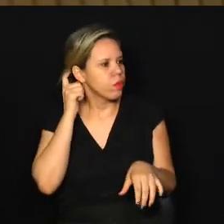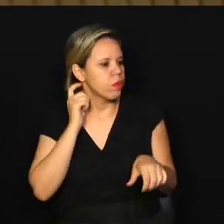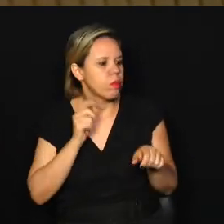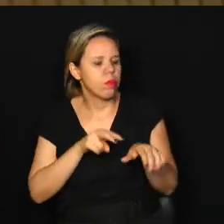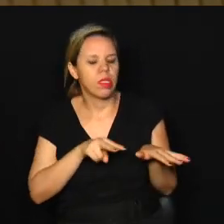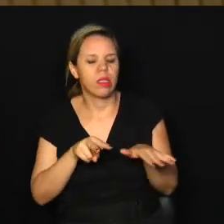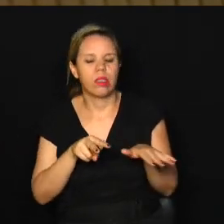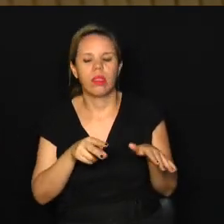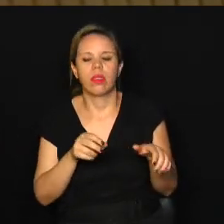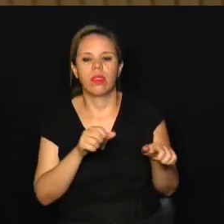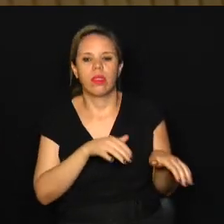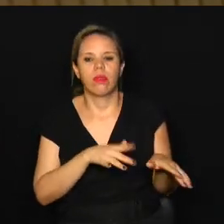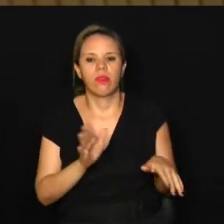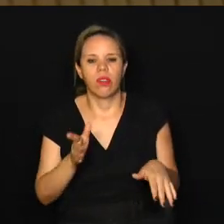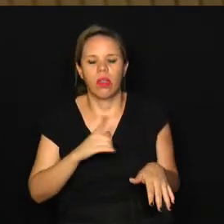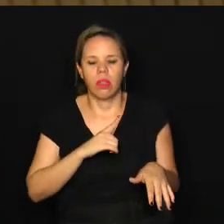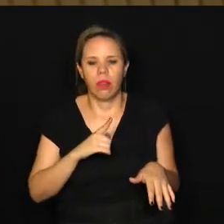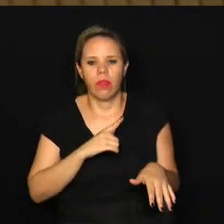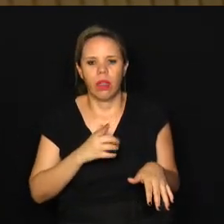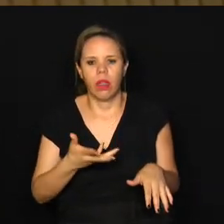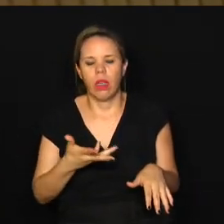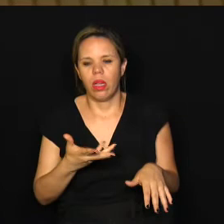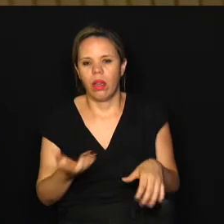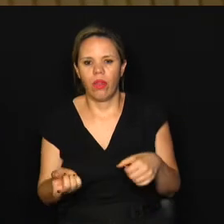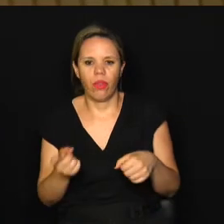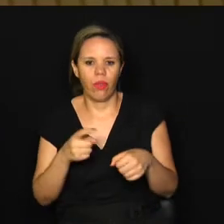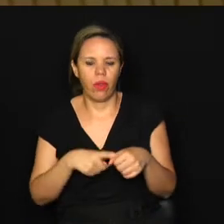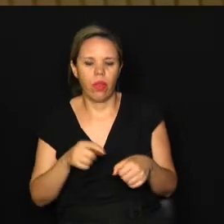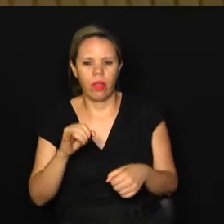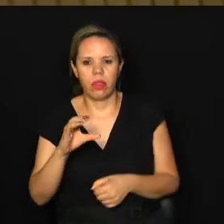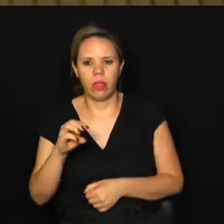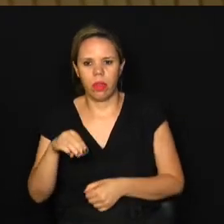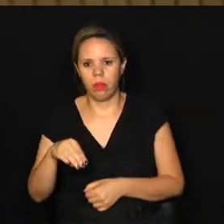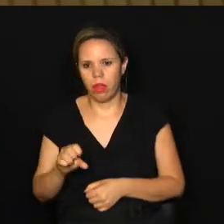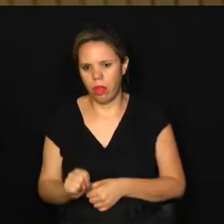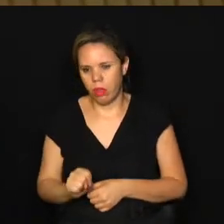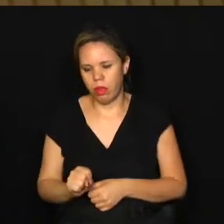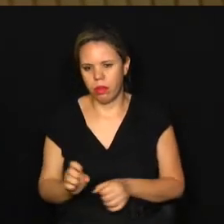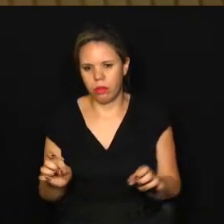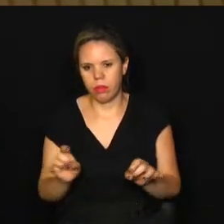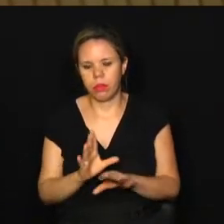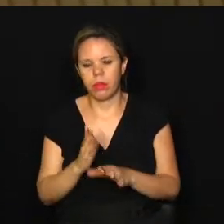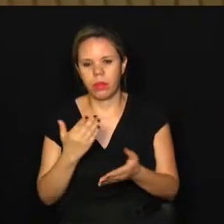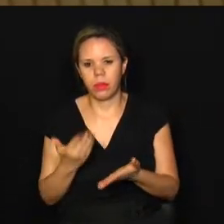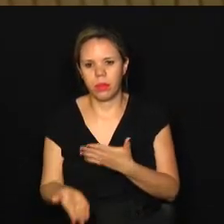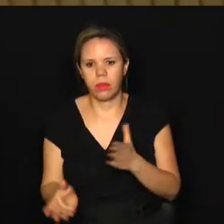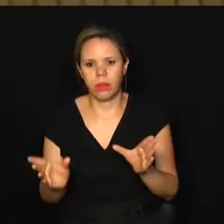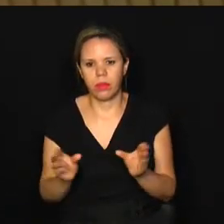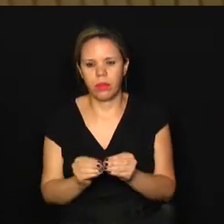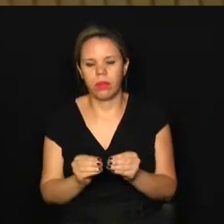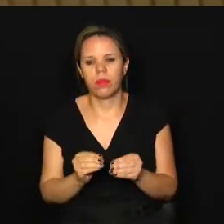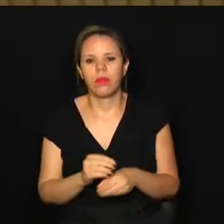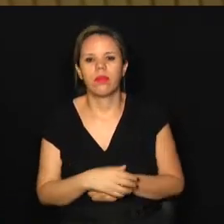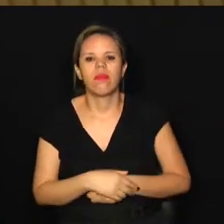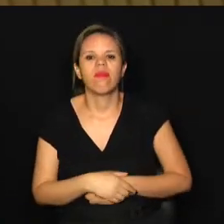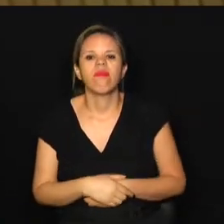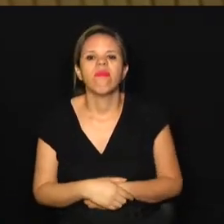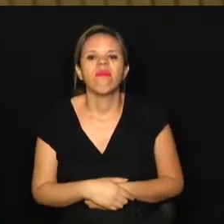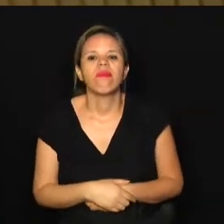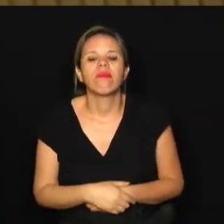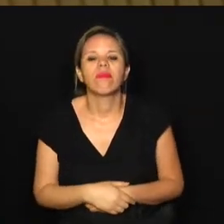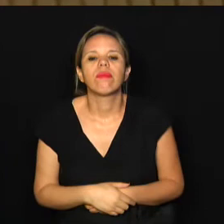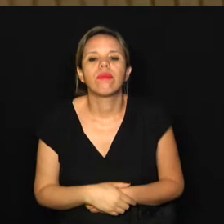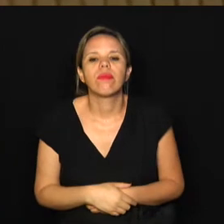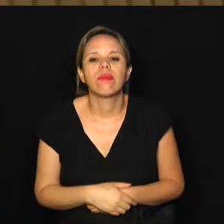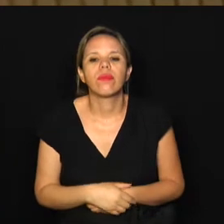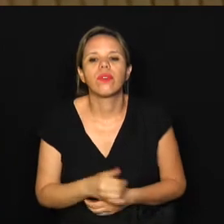setembro, já houve uma ligeira retomada do ICMS, então a perda já caiu. Tá? Os